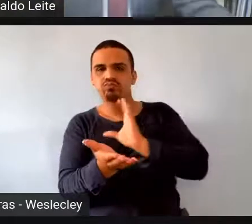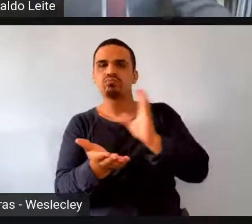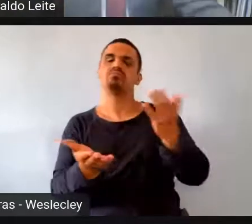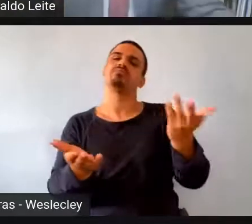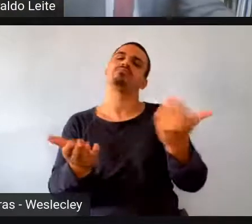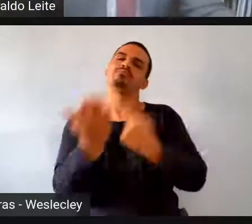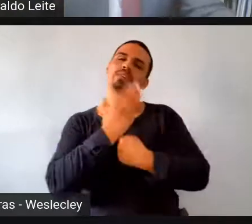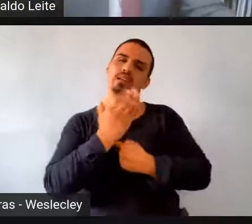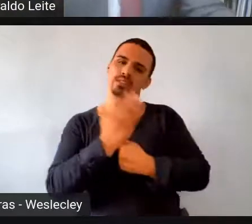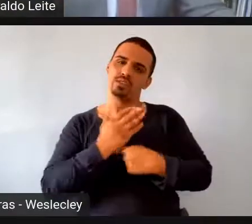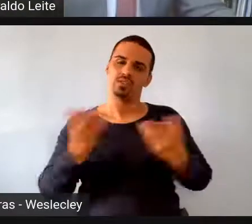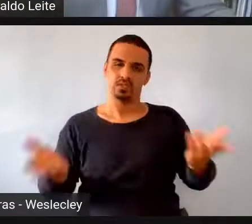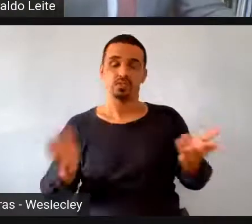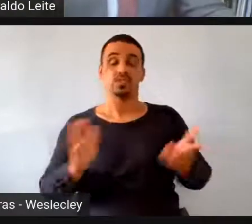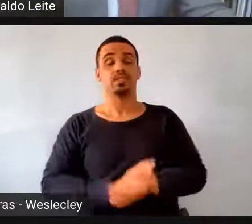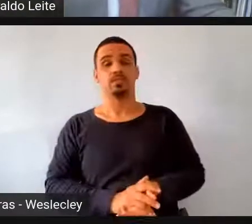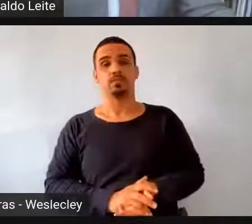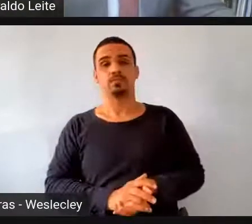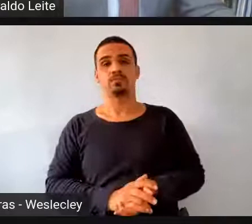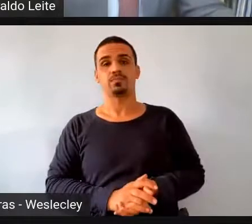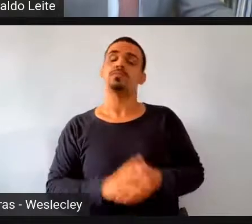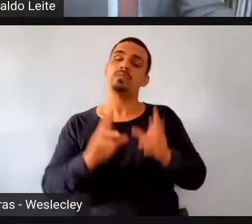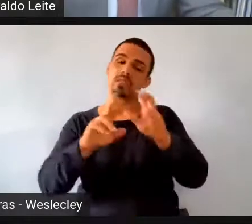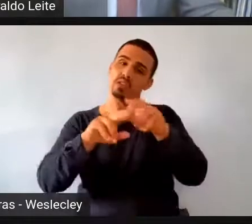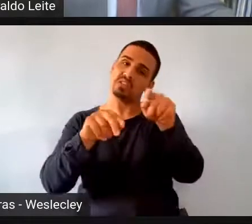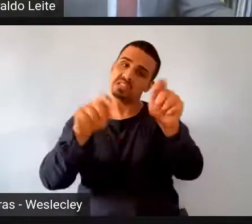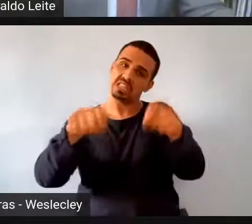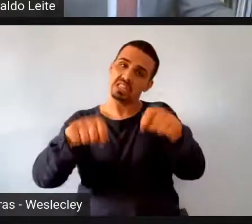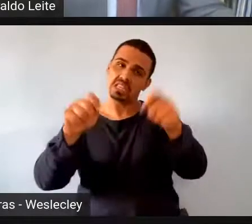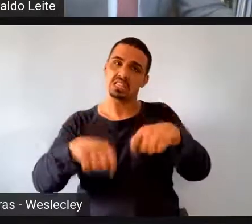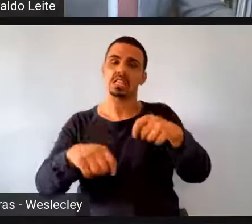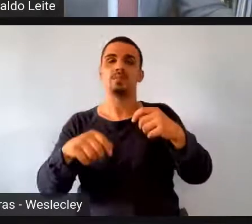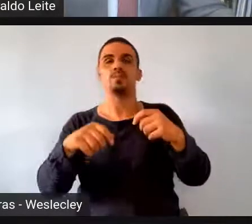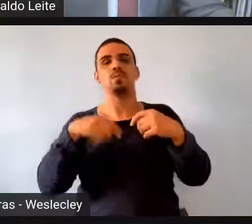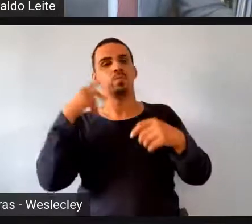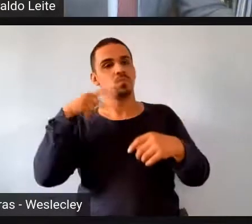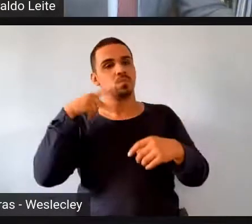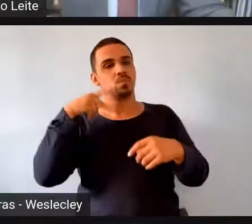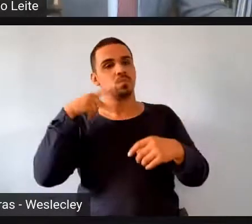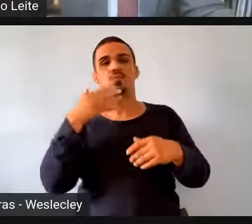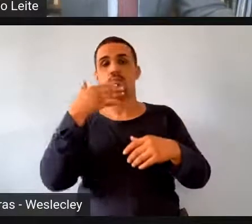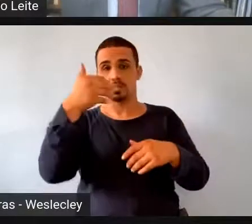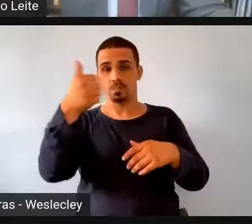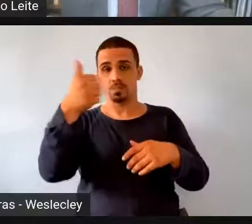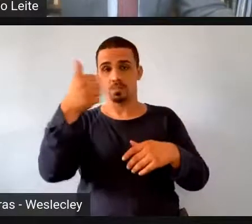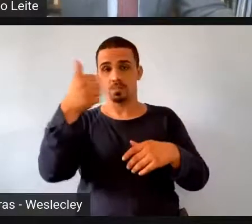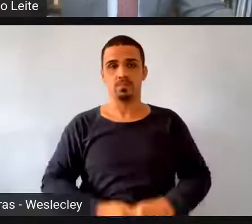democrático mesmo, mais permeável para as demandas da população.